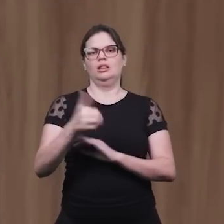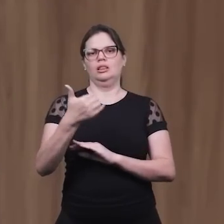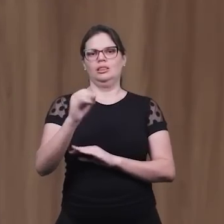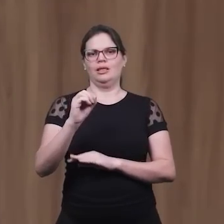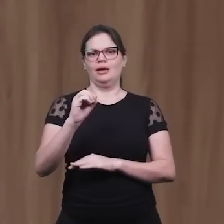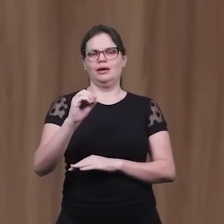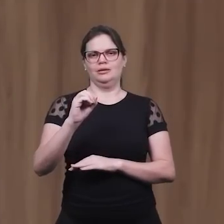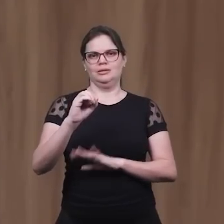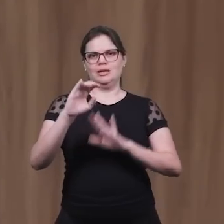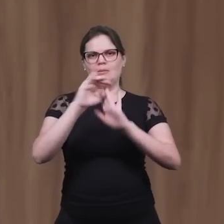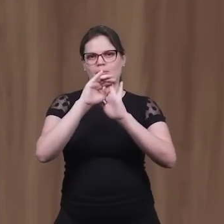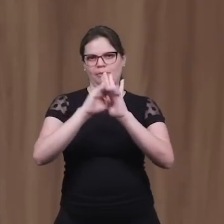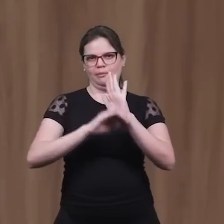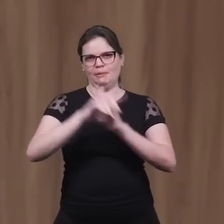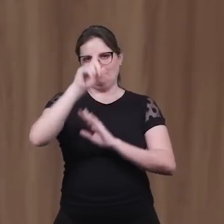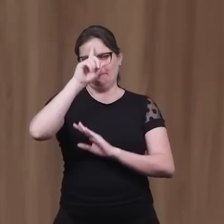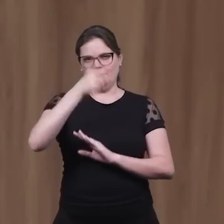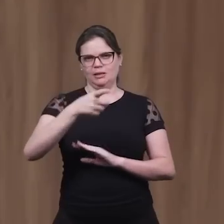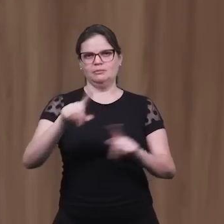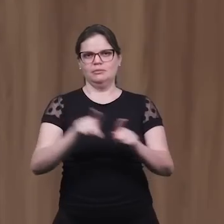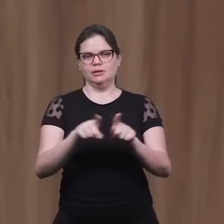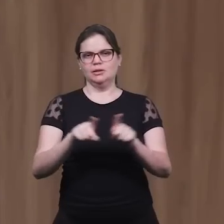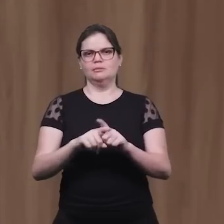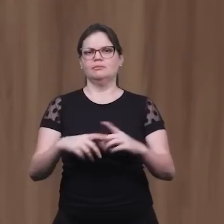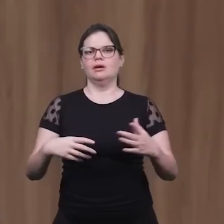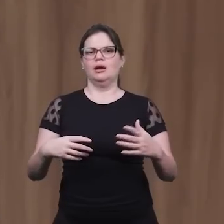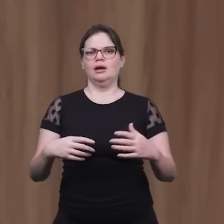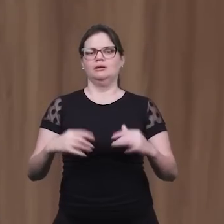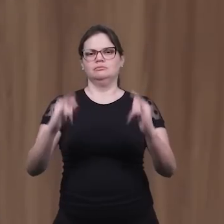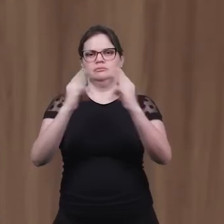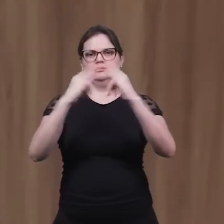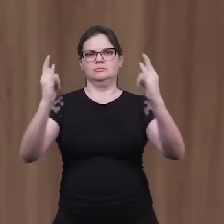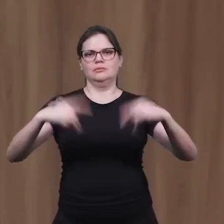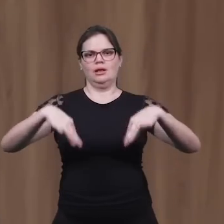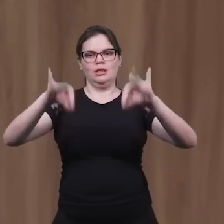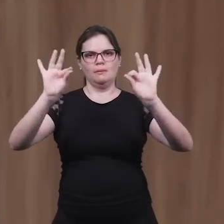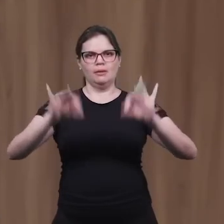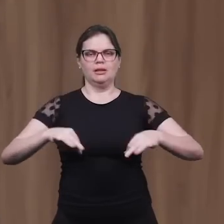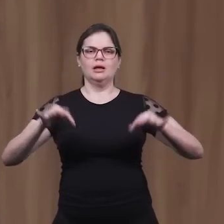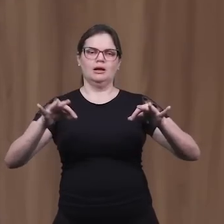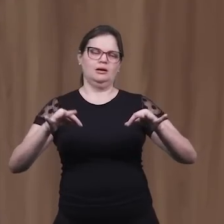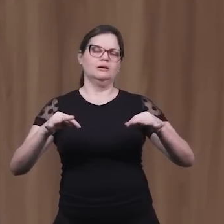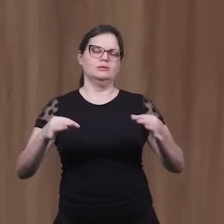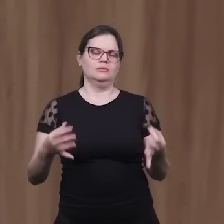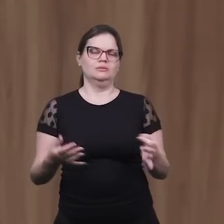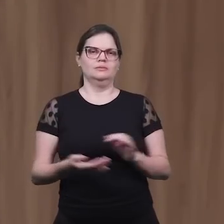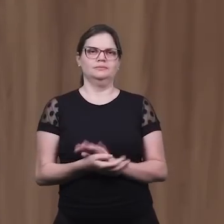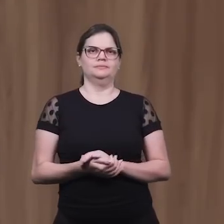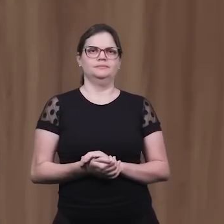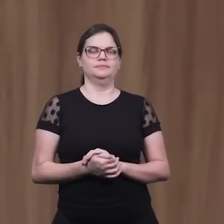ouro, né? Do pecado das idolatrias ali, né? Exato.